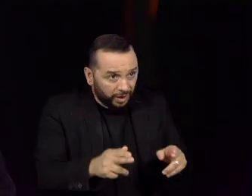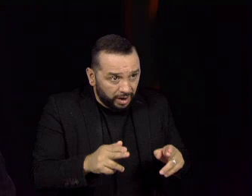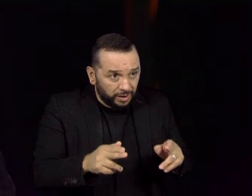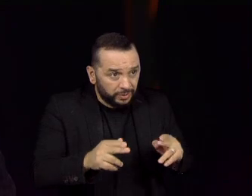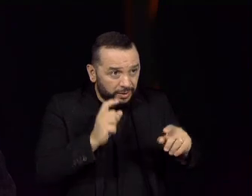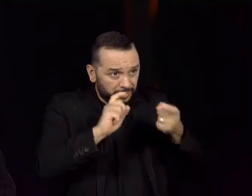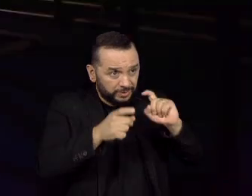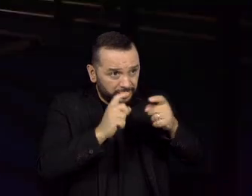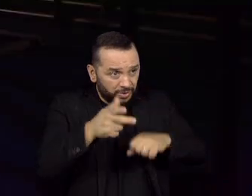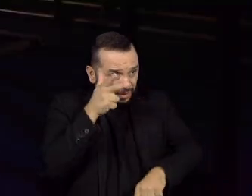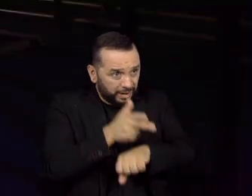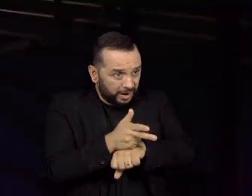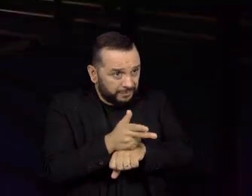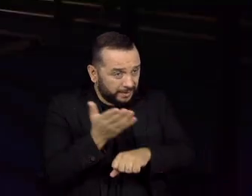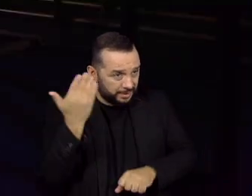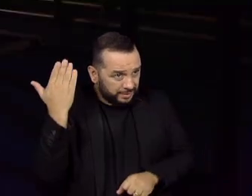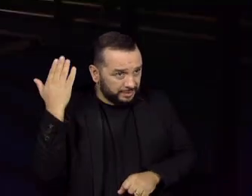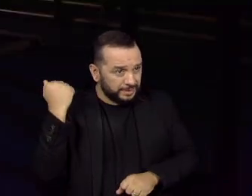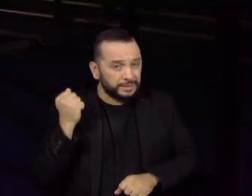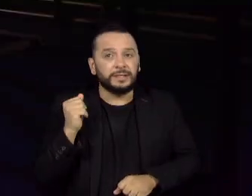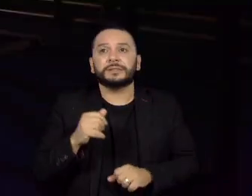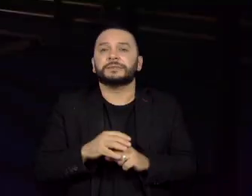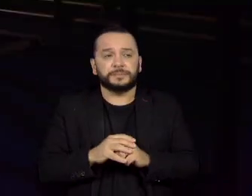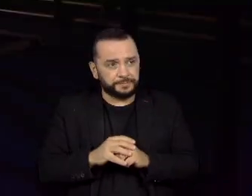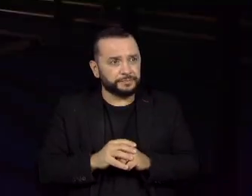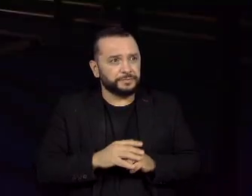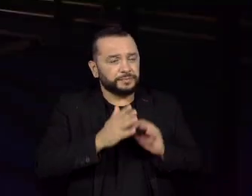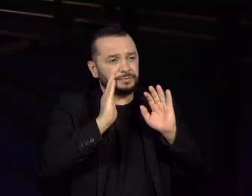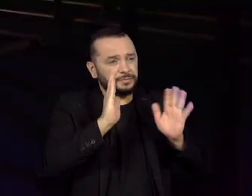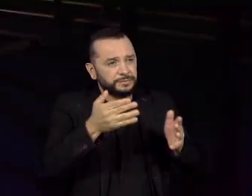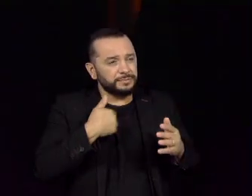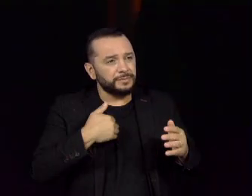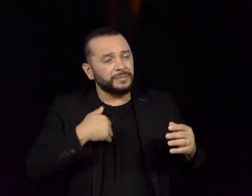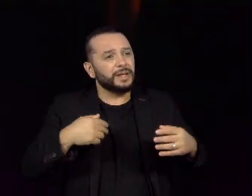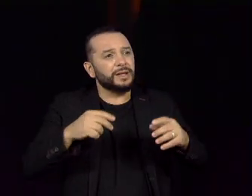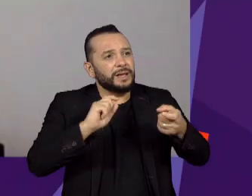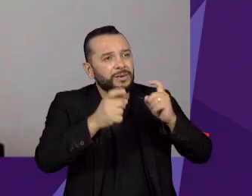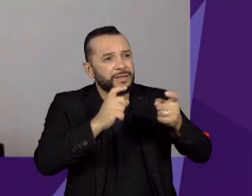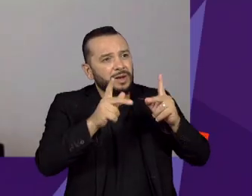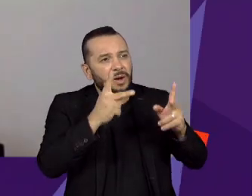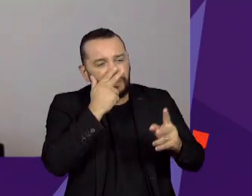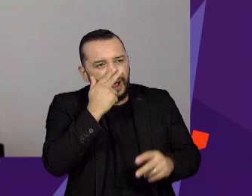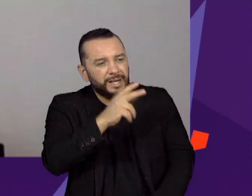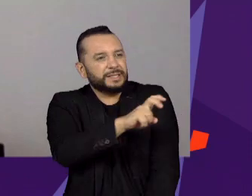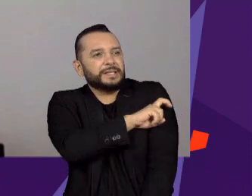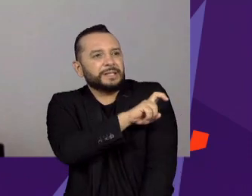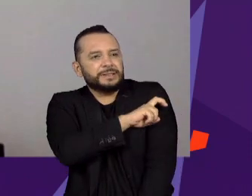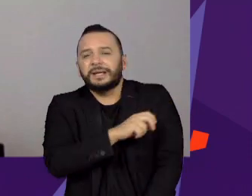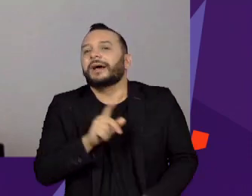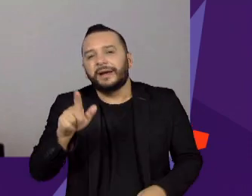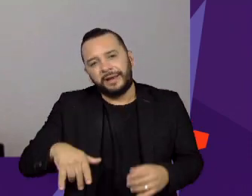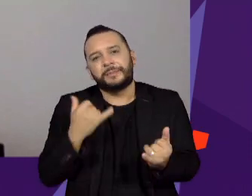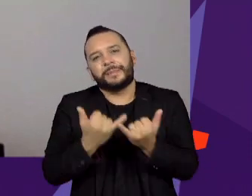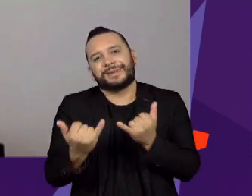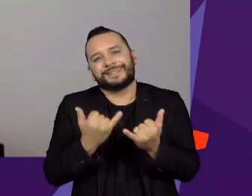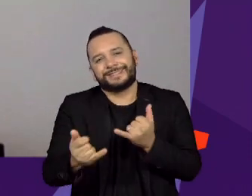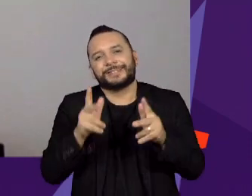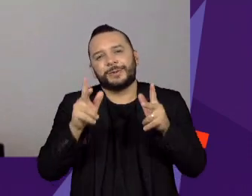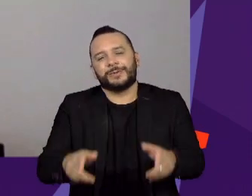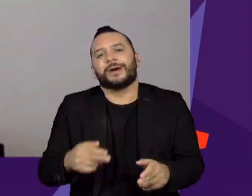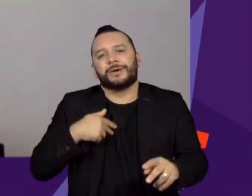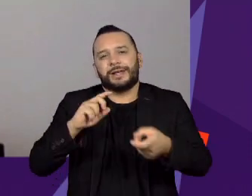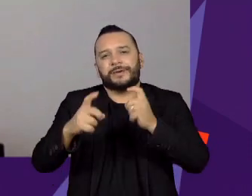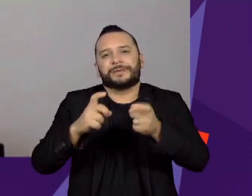gravada? Naquele ritmo similares. de quinta série que a gente viu lá? Similares àquilo ali. E mesmo quando